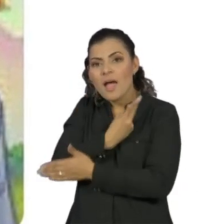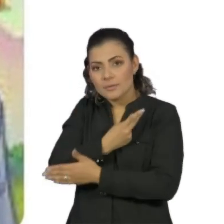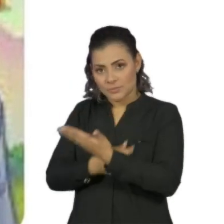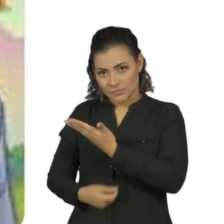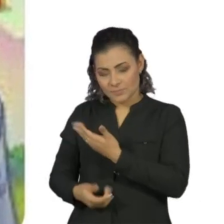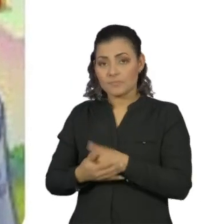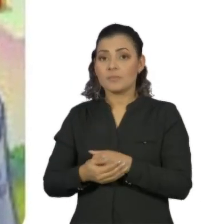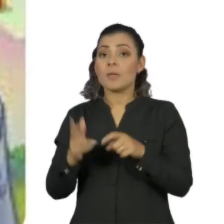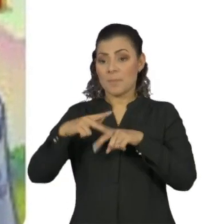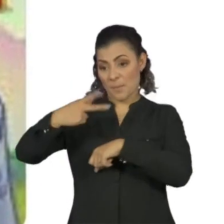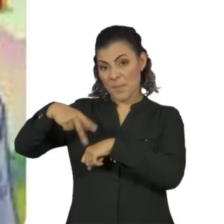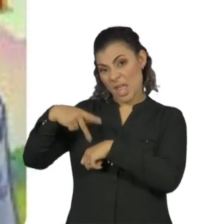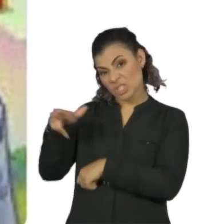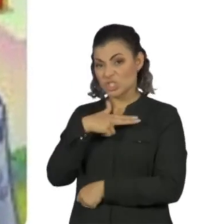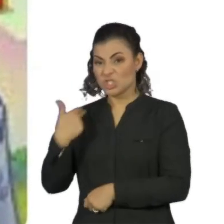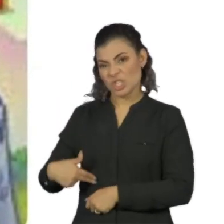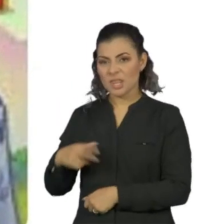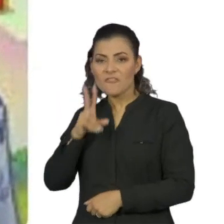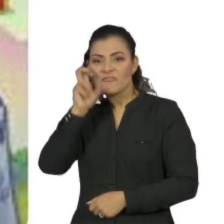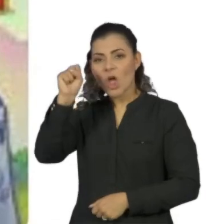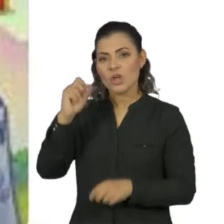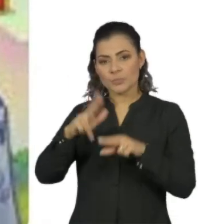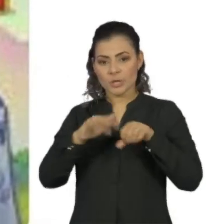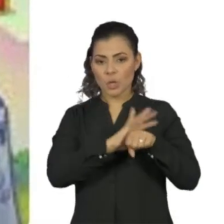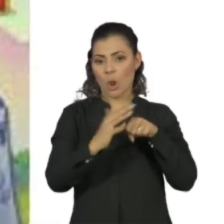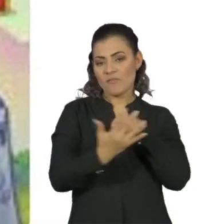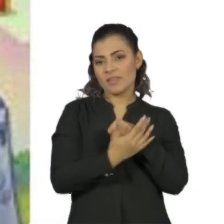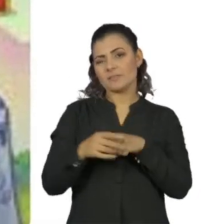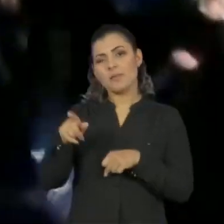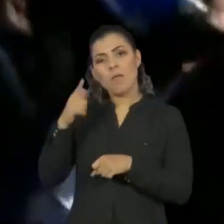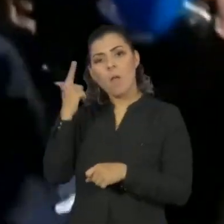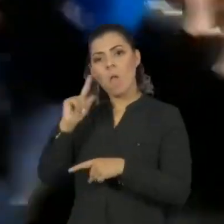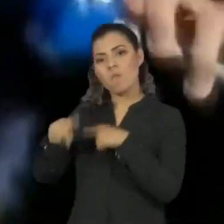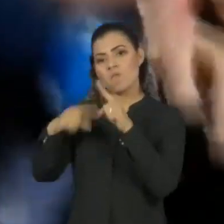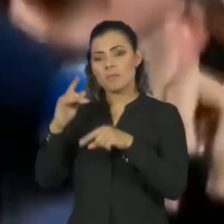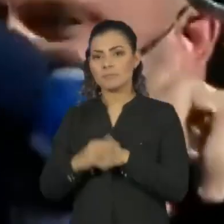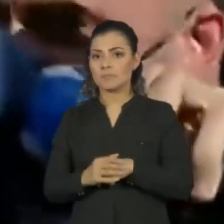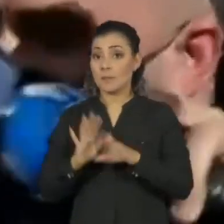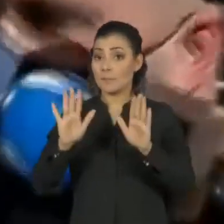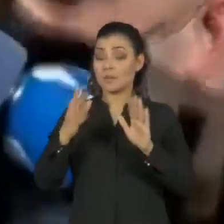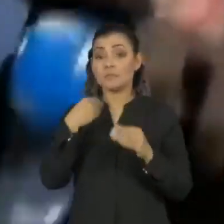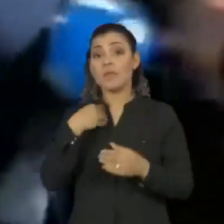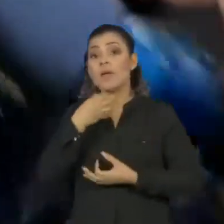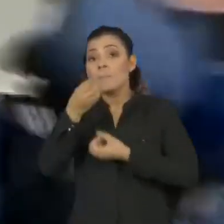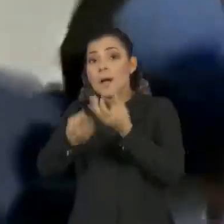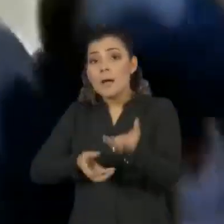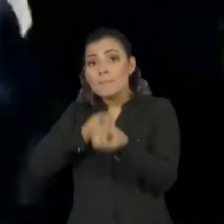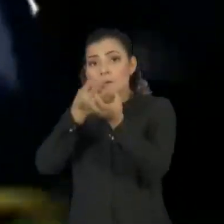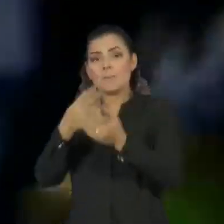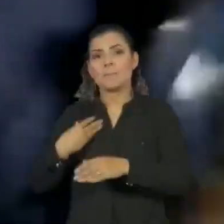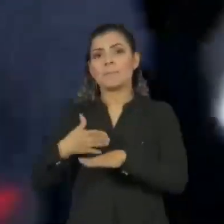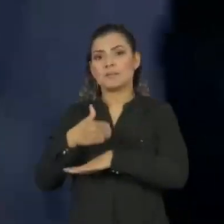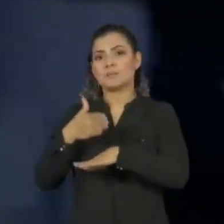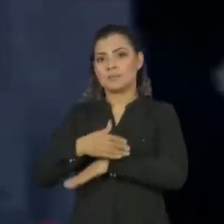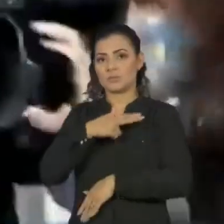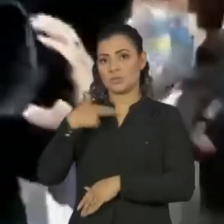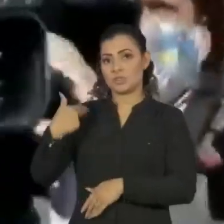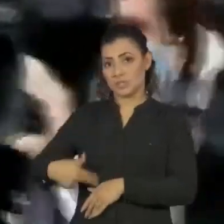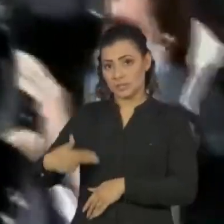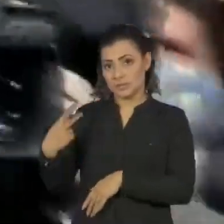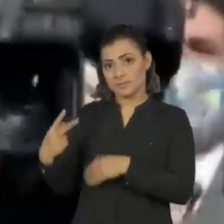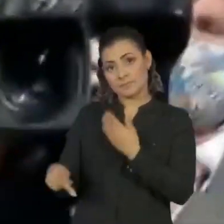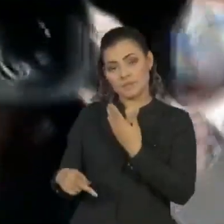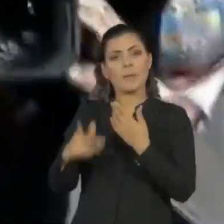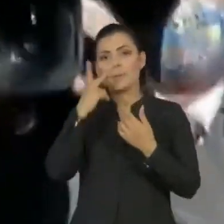texto insinuava que o país asiático sairá fortalecido com a crise do coronavírus no depoimento vai entrar o disse que a participação da china na crise do